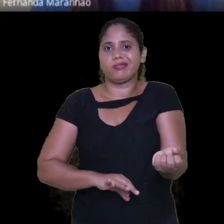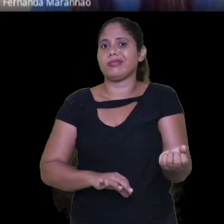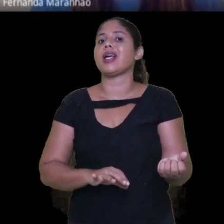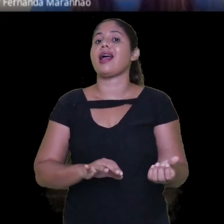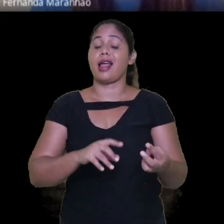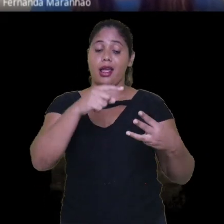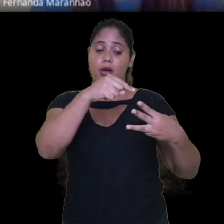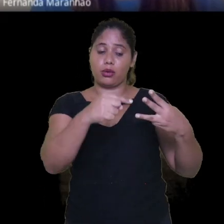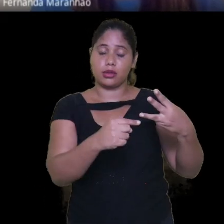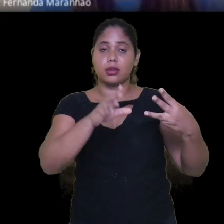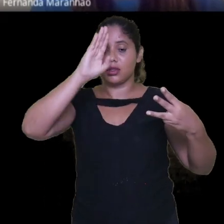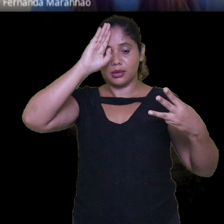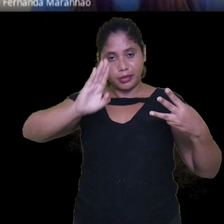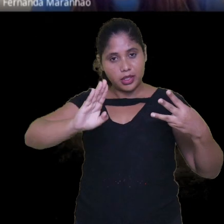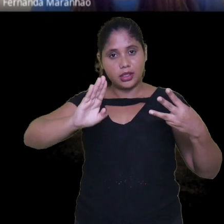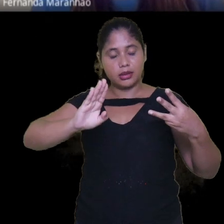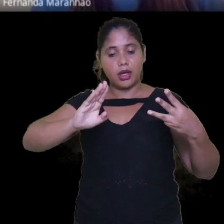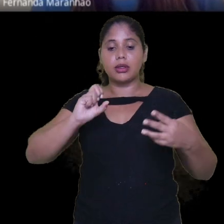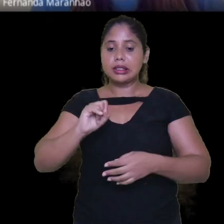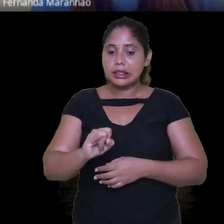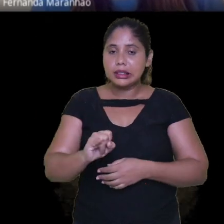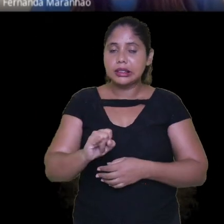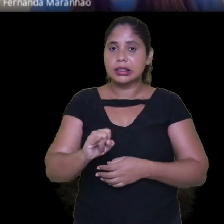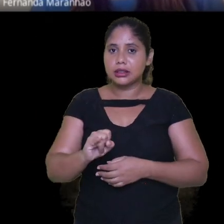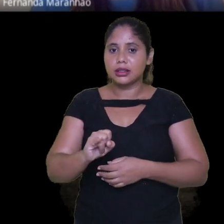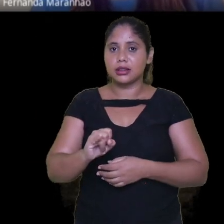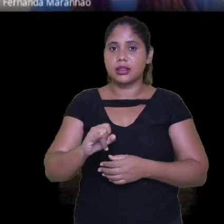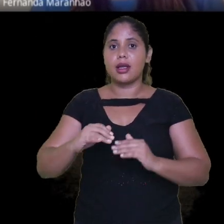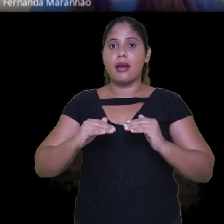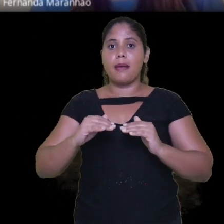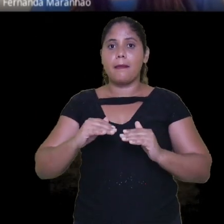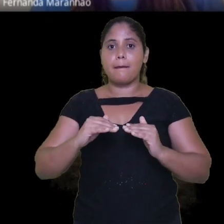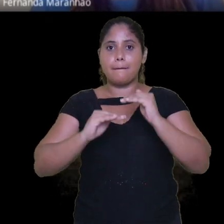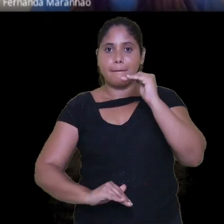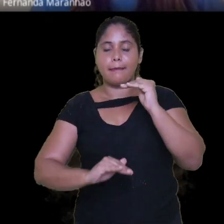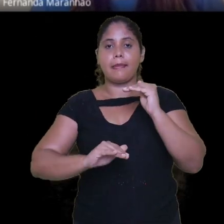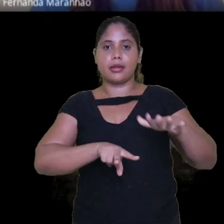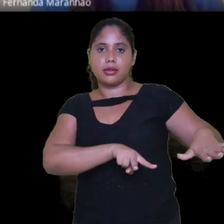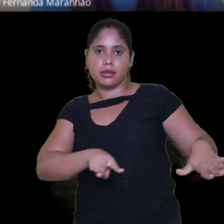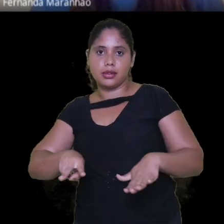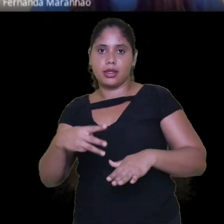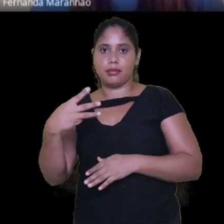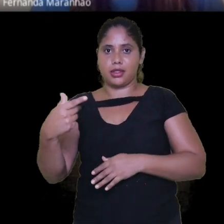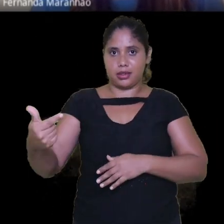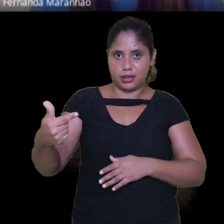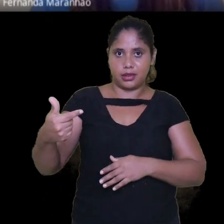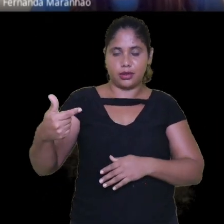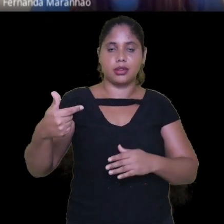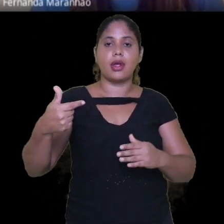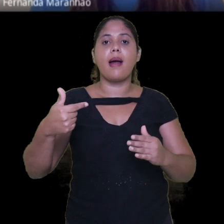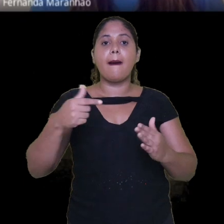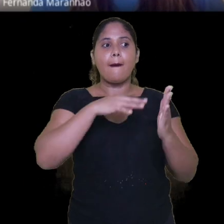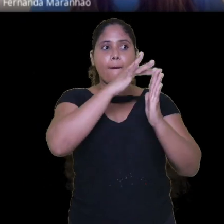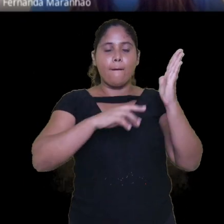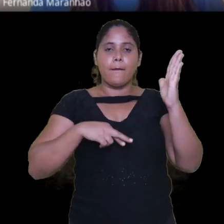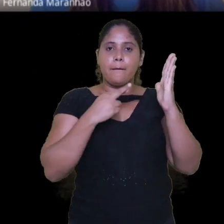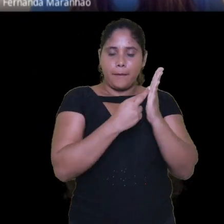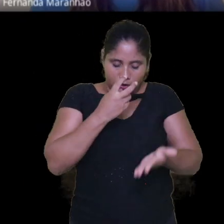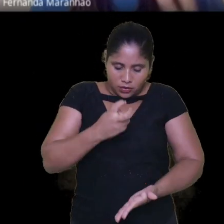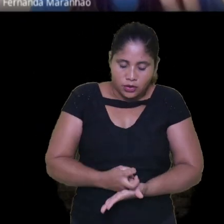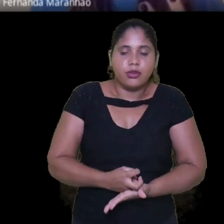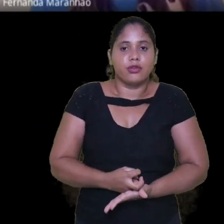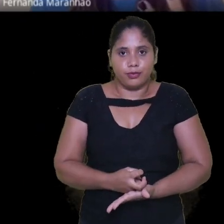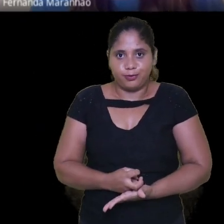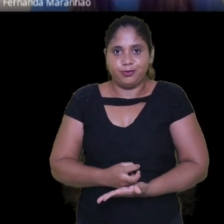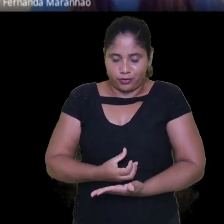abdominal abaixo do percentil 3 ou peso fetal estimado abaixo do percentil 3. Existem critérios menores que precisam estar presentes pelo